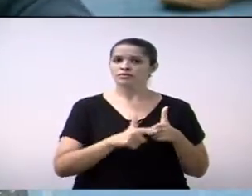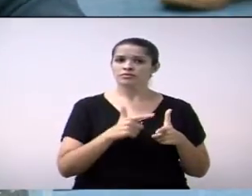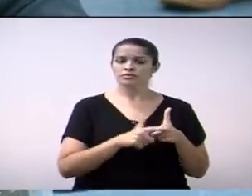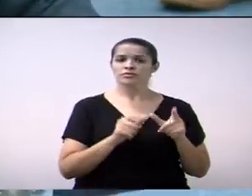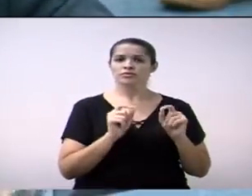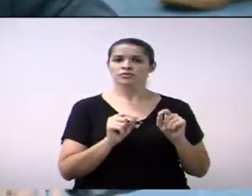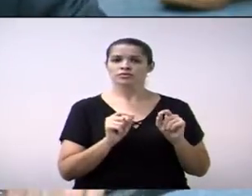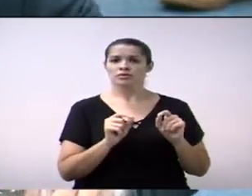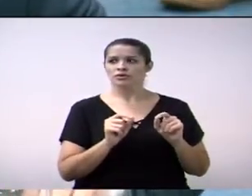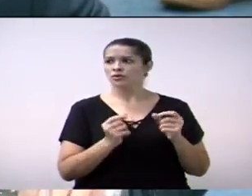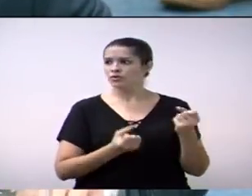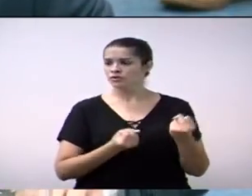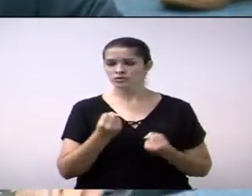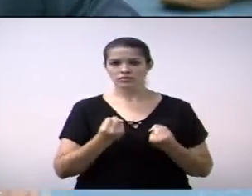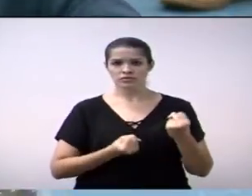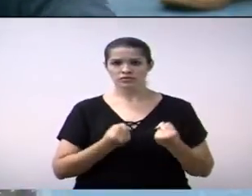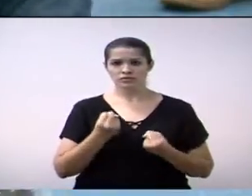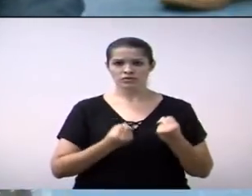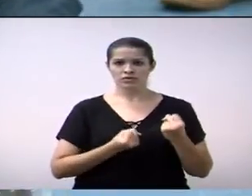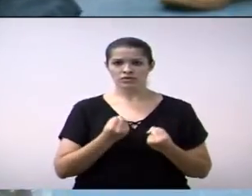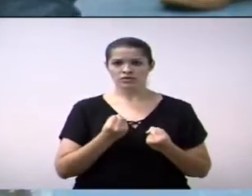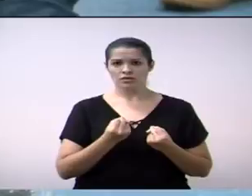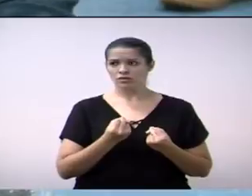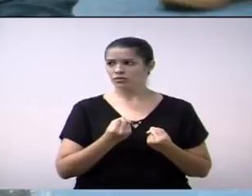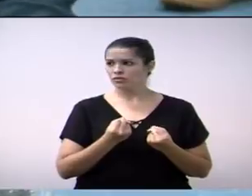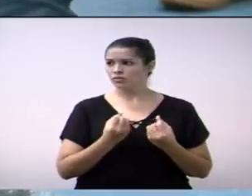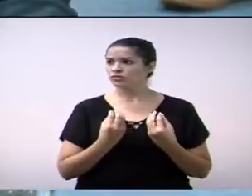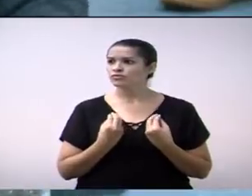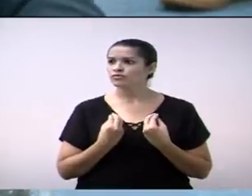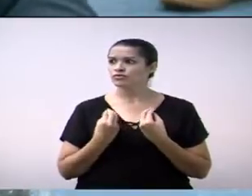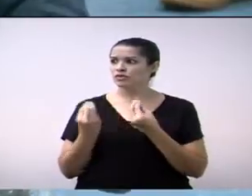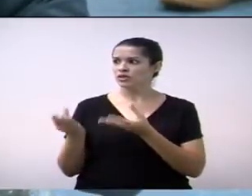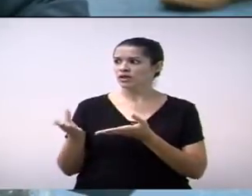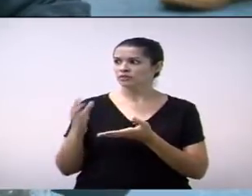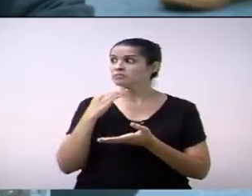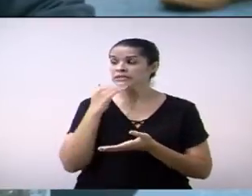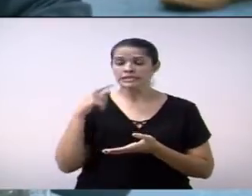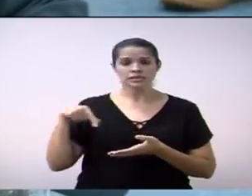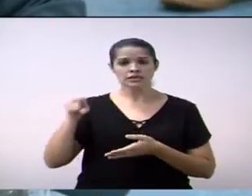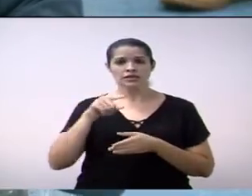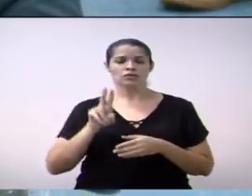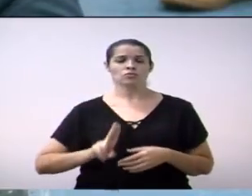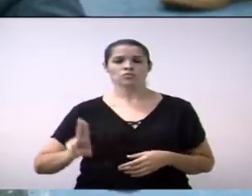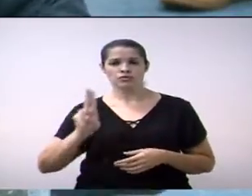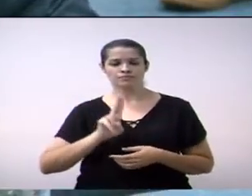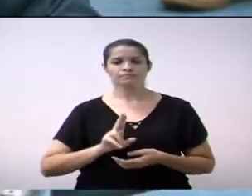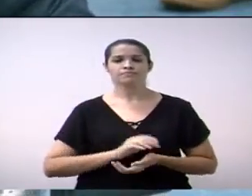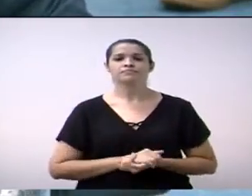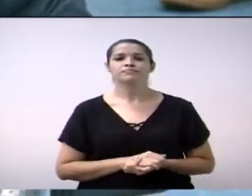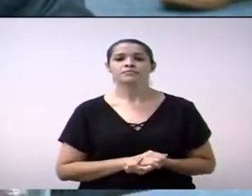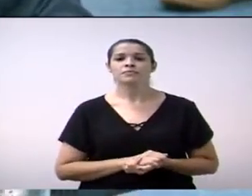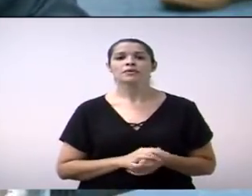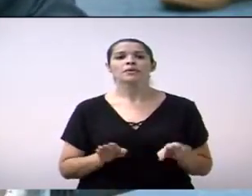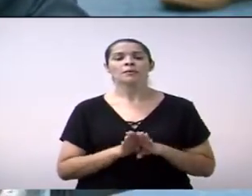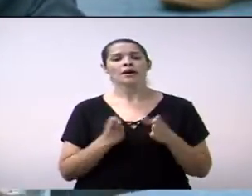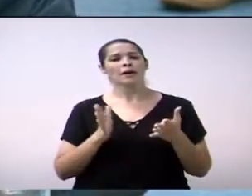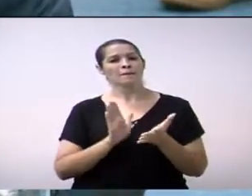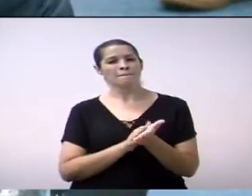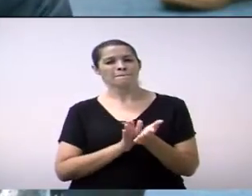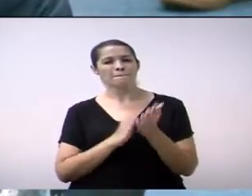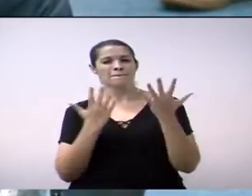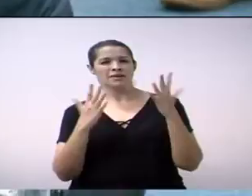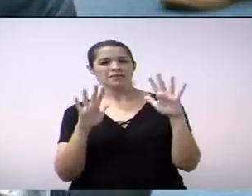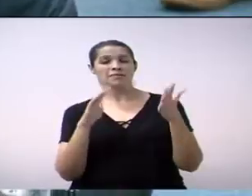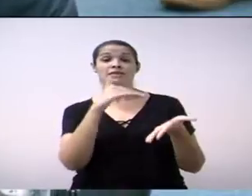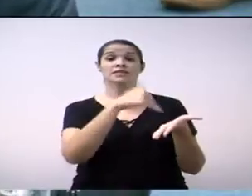não foi doado esses carros ao executivo. Gostaria também, para finalizar, dar os parabéns aí à Secretaria de